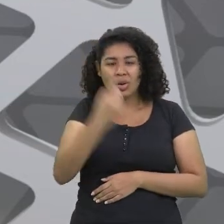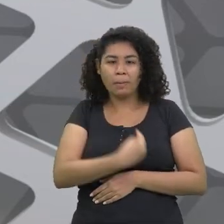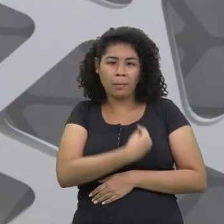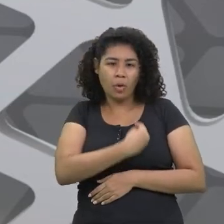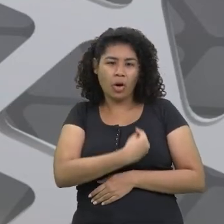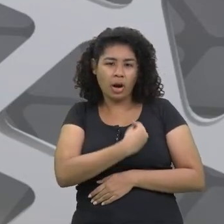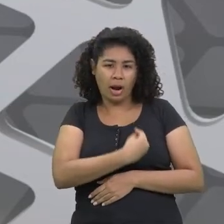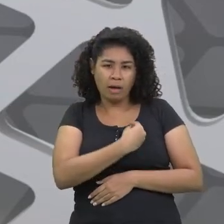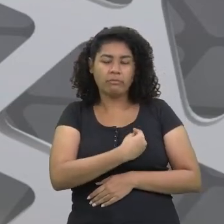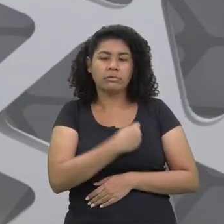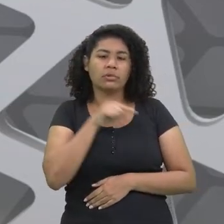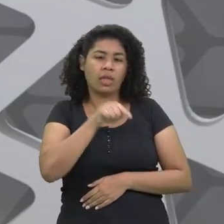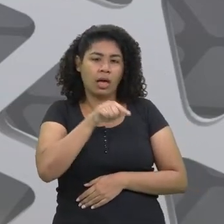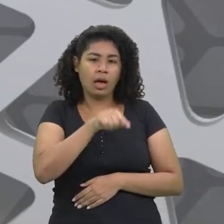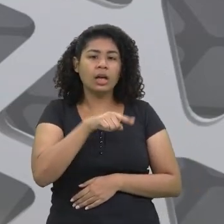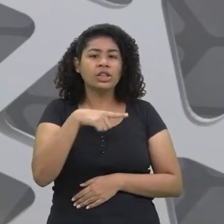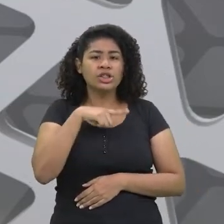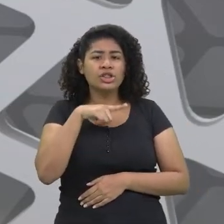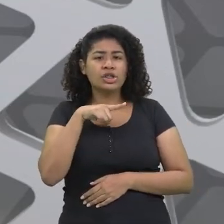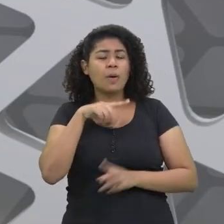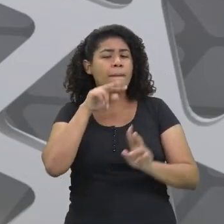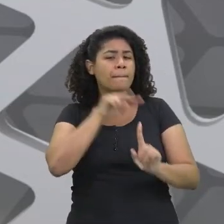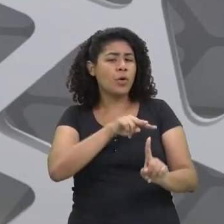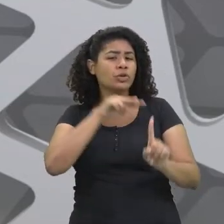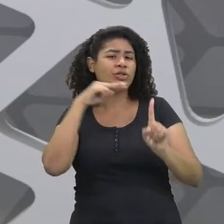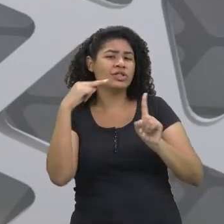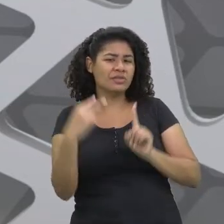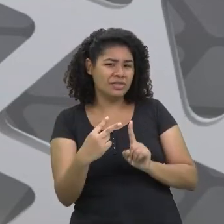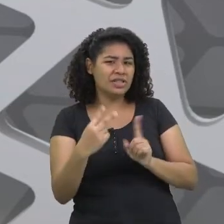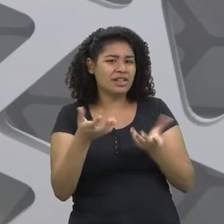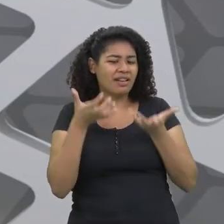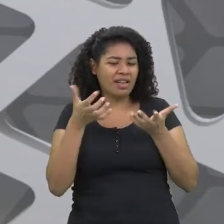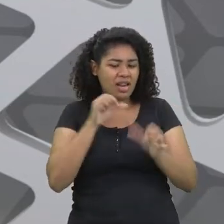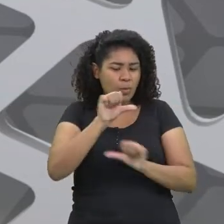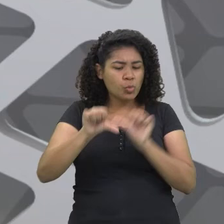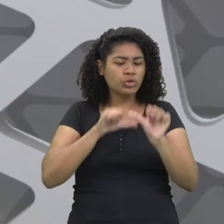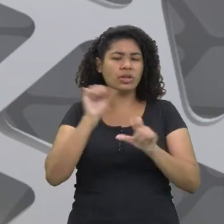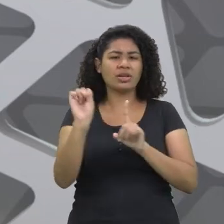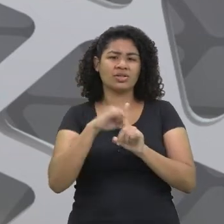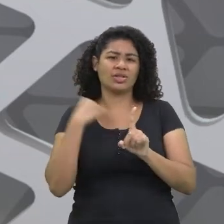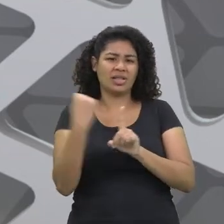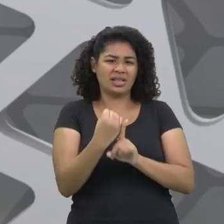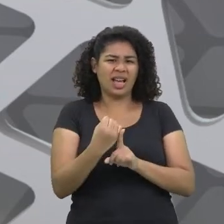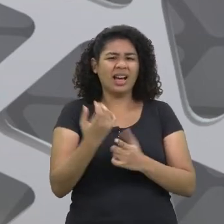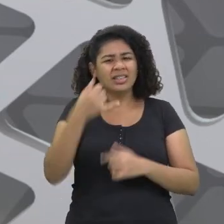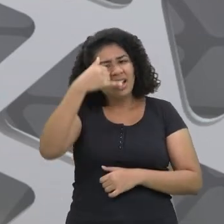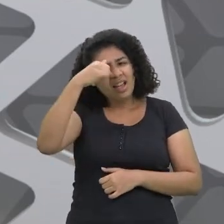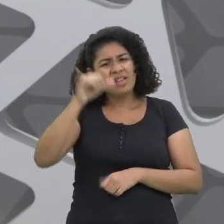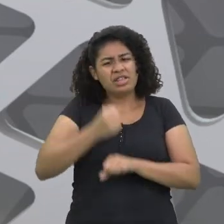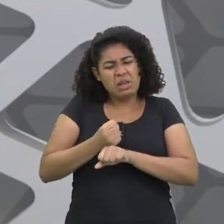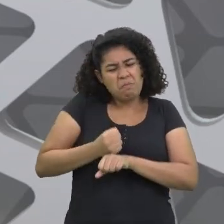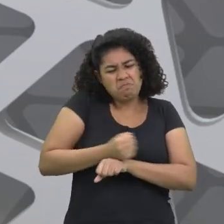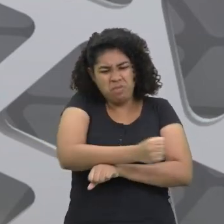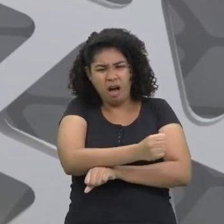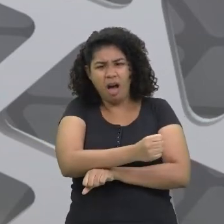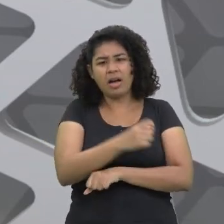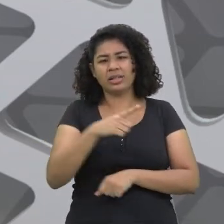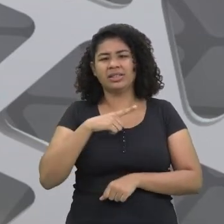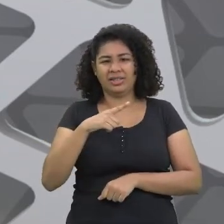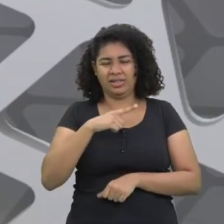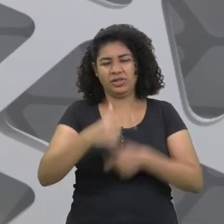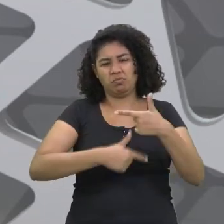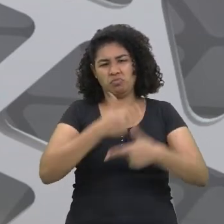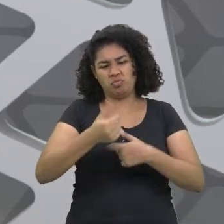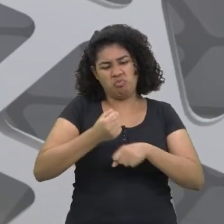antes deles, já tinham uma forma de pensar, de mudar a sociedade, o sistema de exploração que estava se abatendo entre